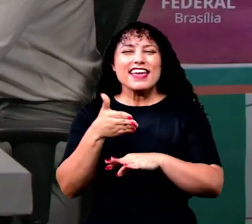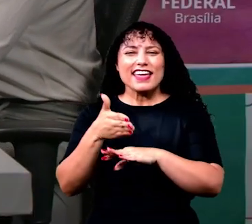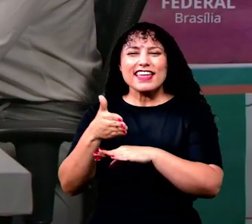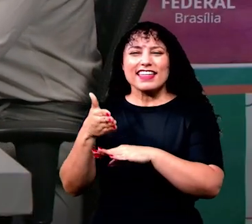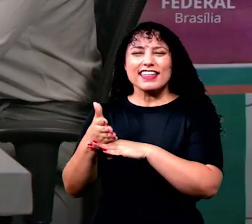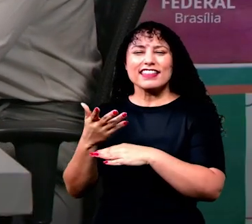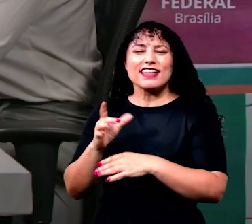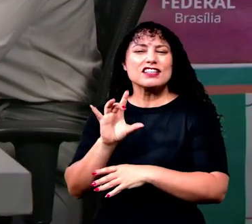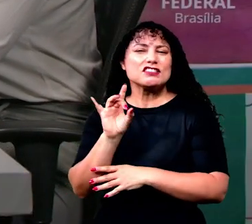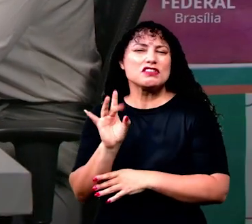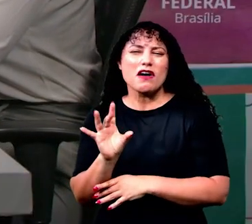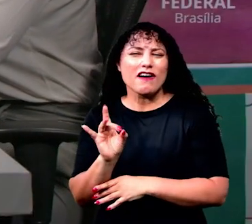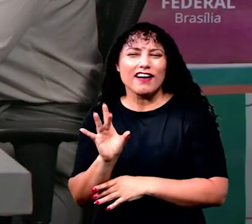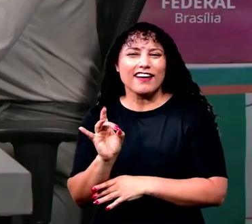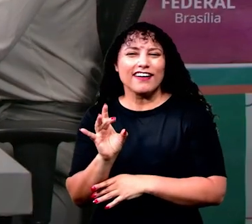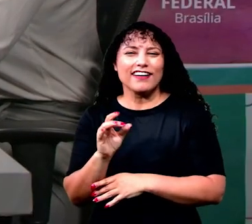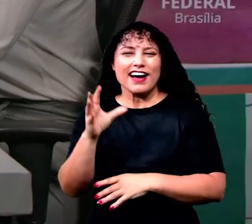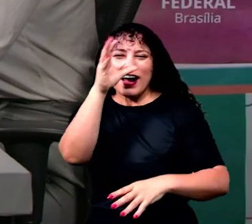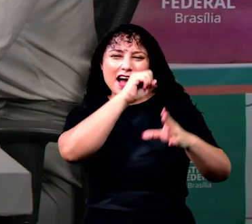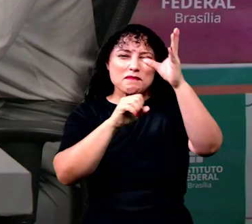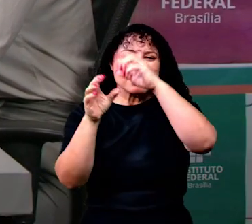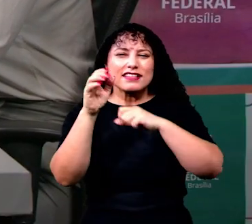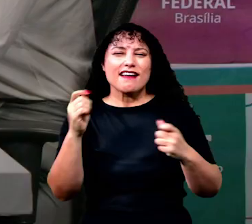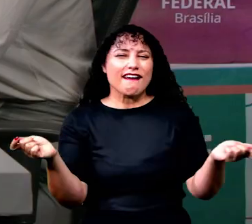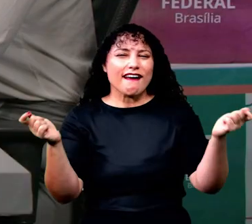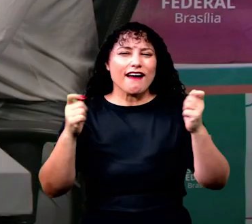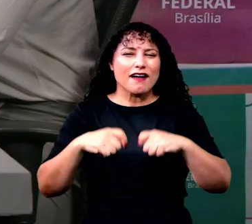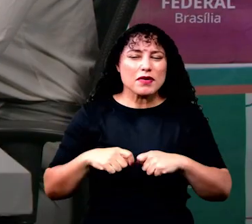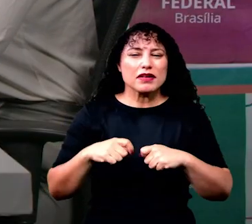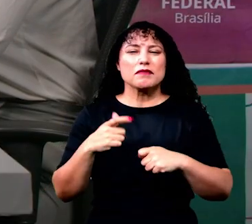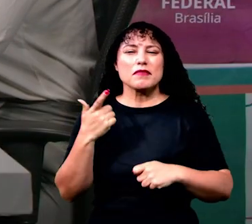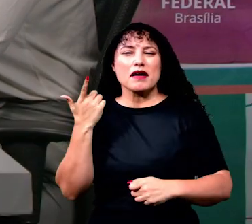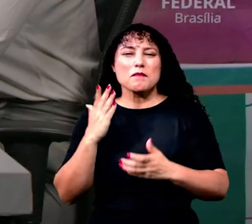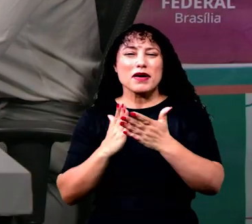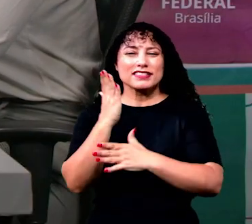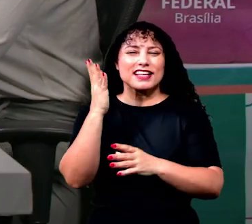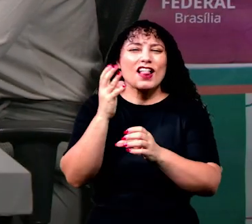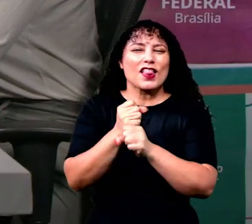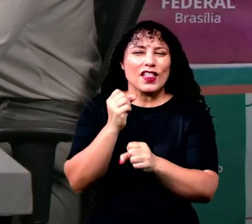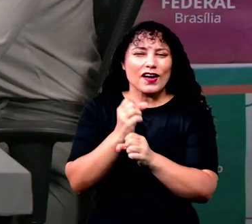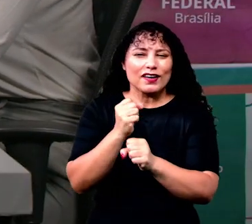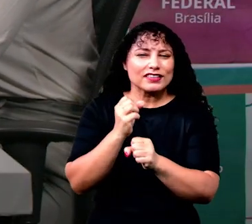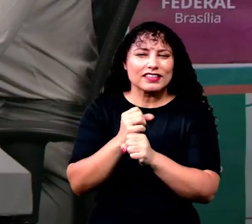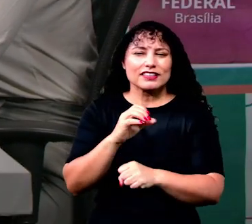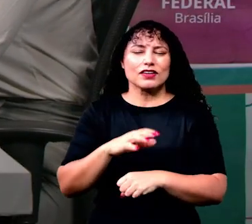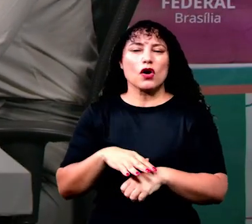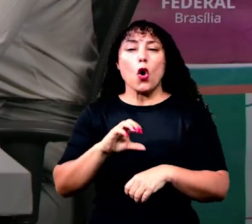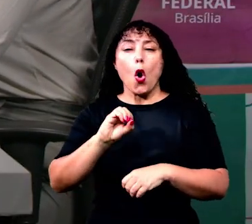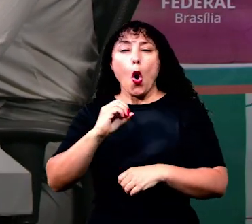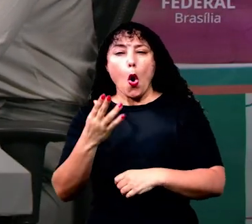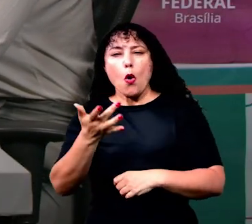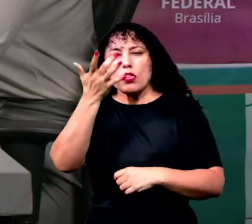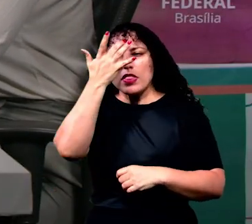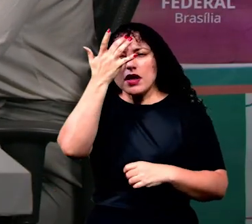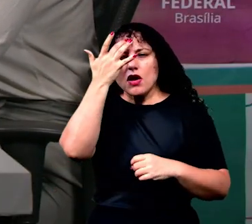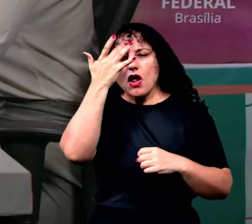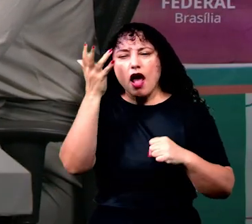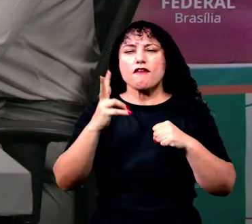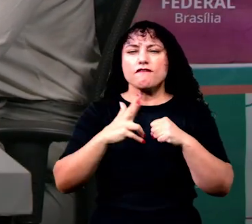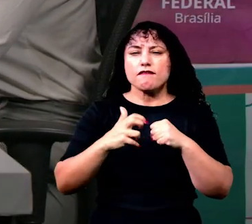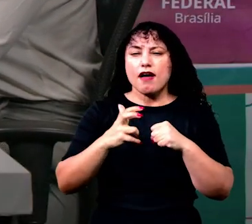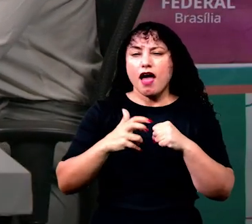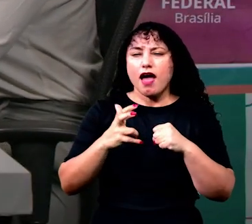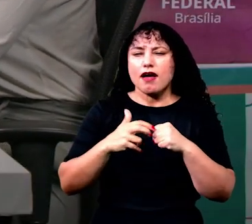de apenas aprender o suficiente para tirar a nota, para passar. Ou decorar uma lista de verbo para a